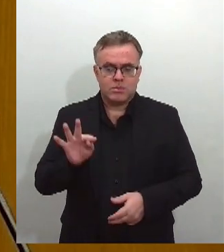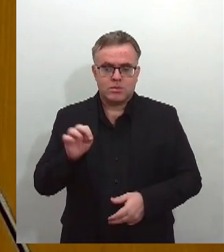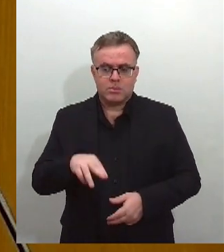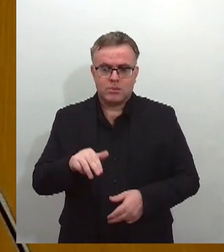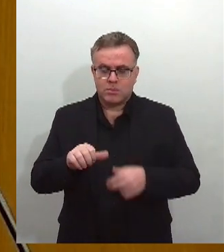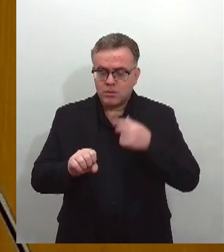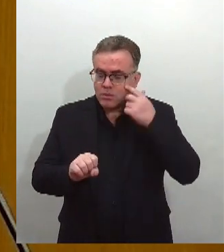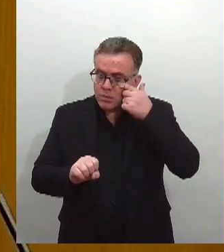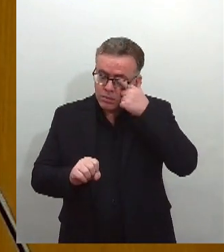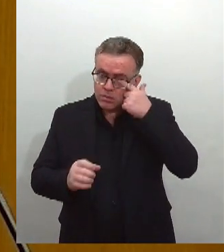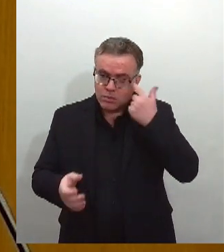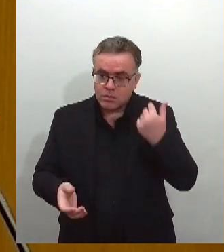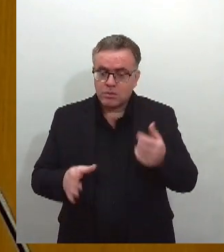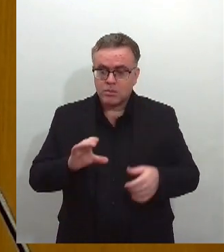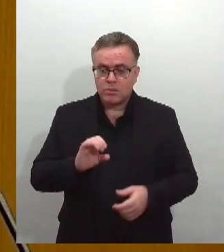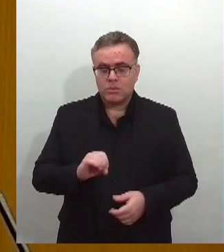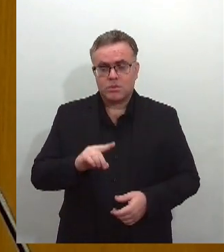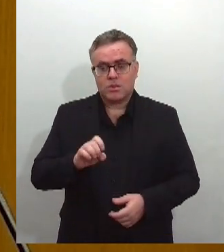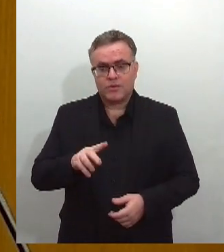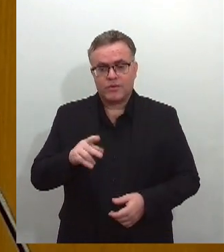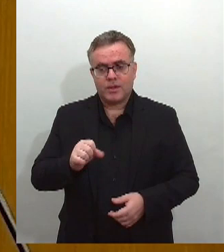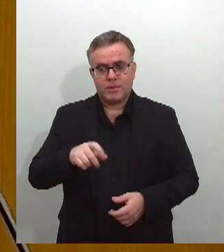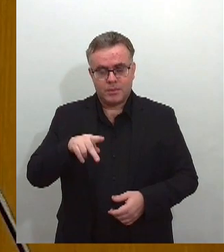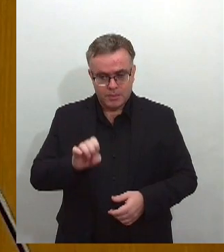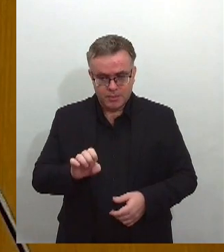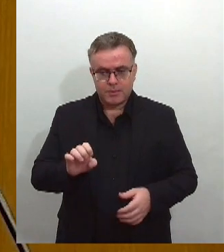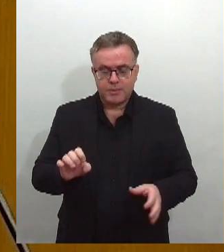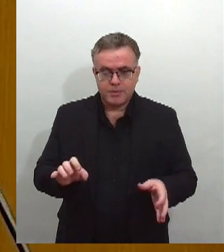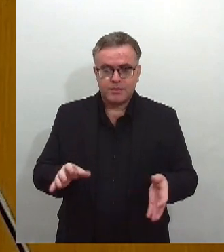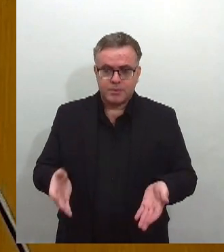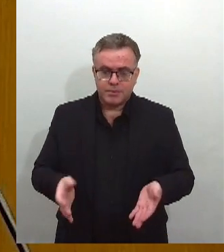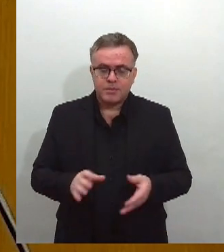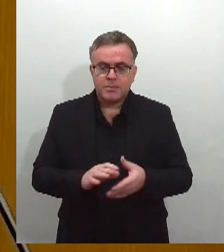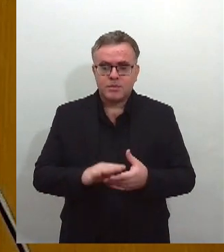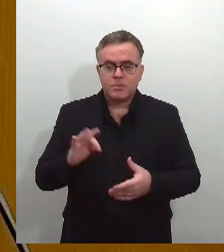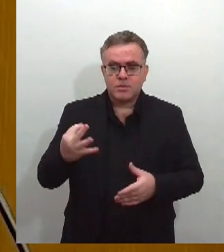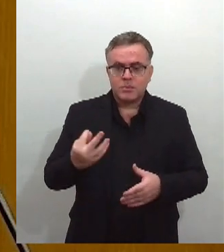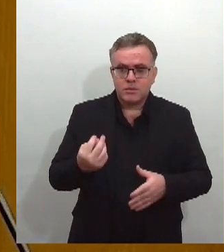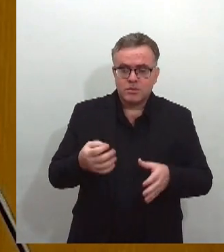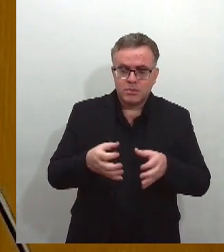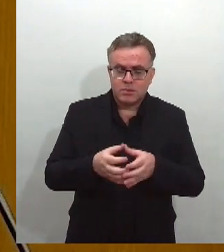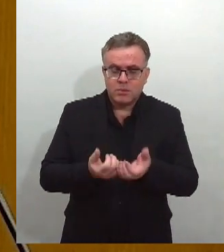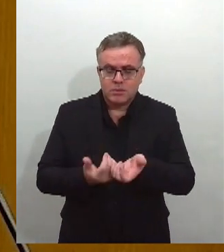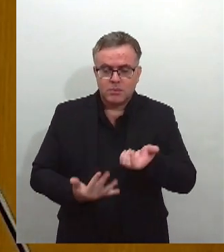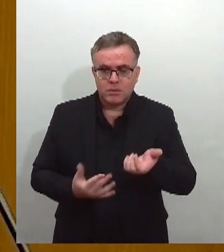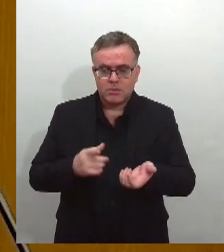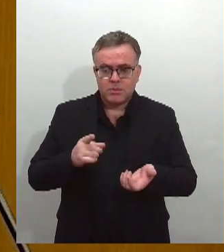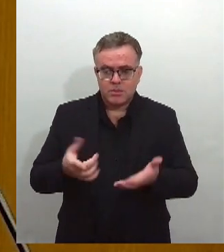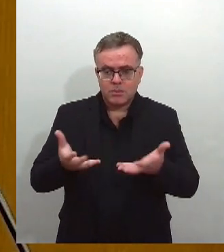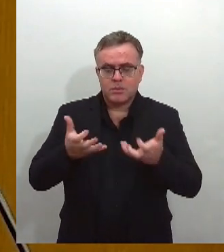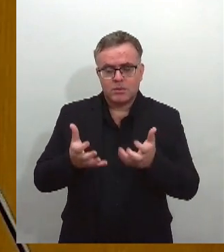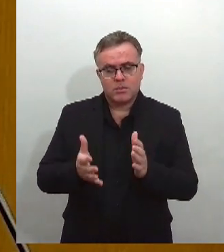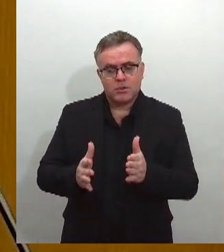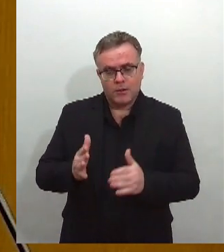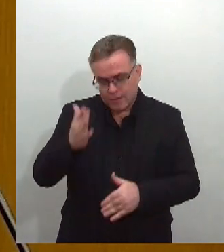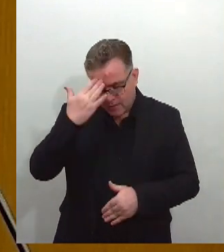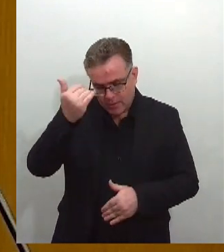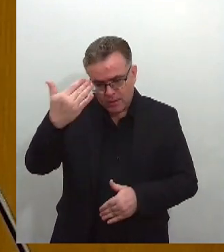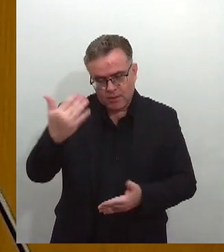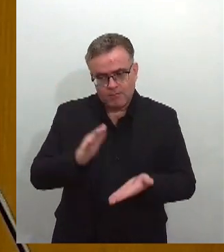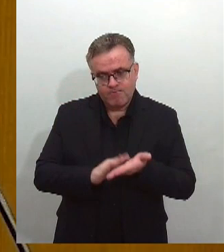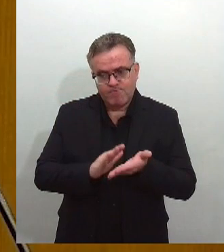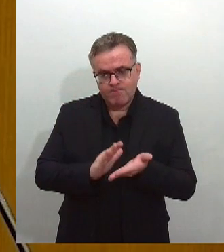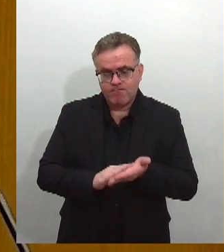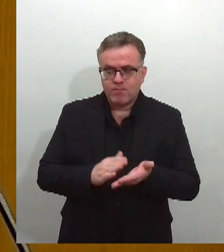tomou posse na tarde de ontem. E a ele e a toda a equipe da Codevasf, quero desejar muito sucesso. Sabemos a importância